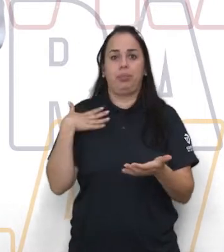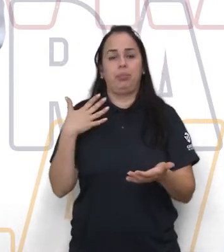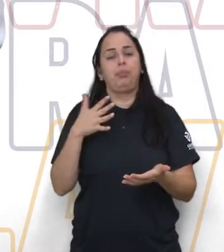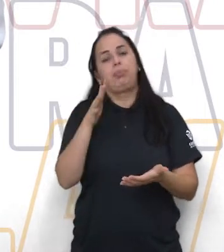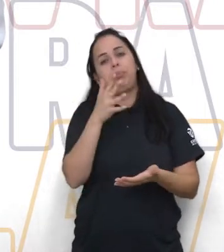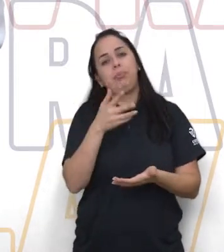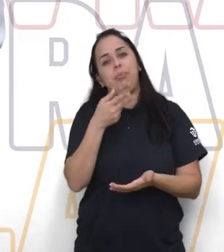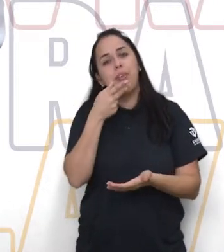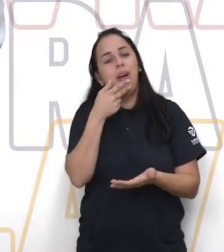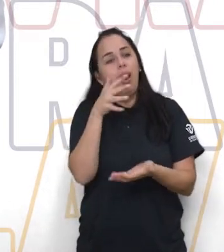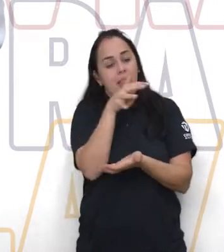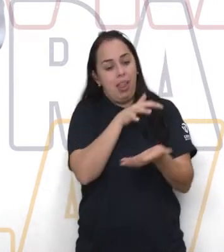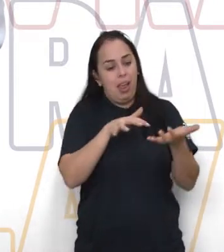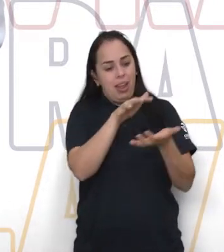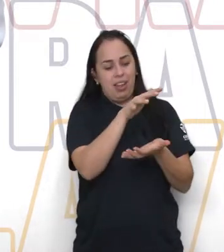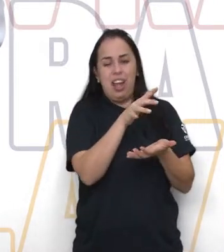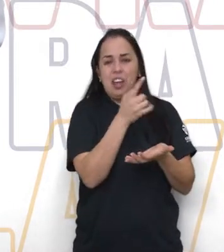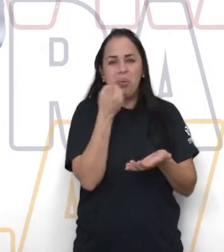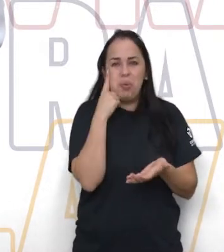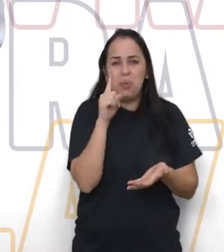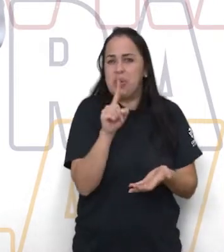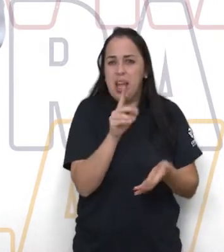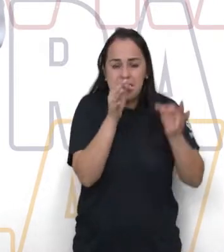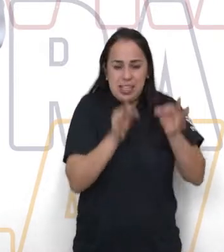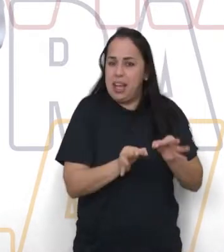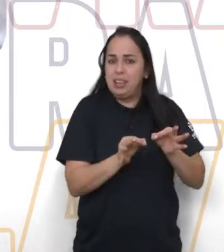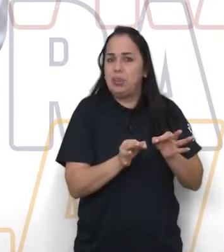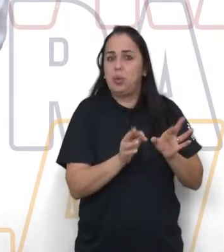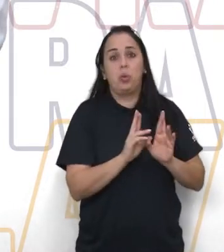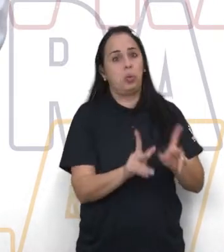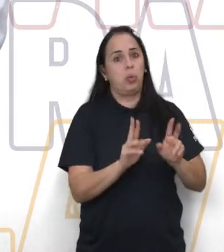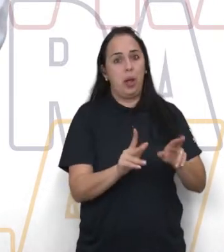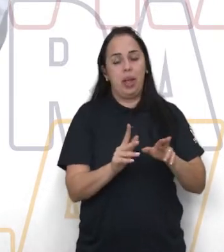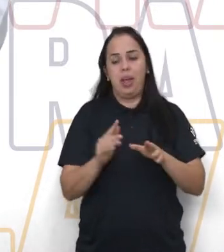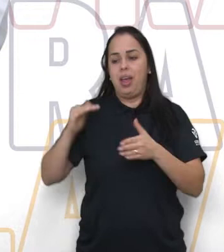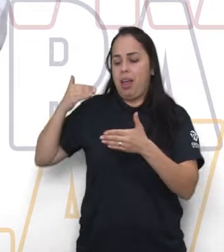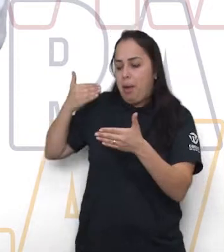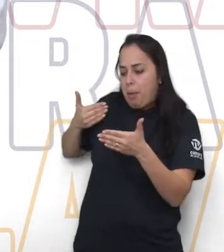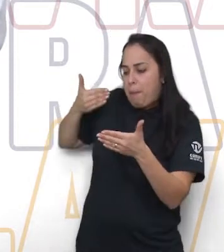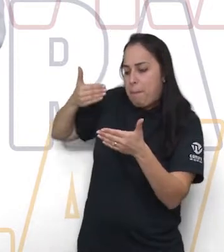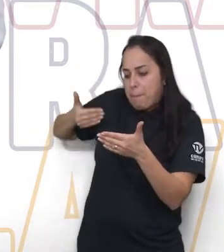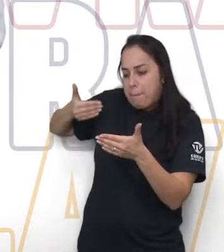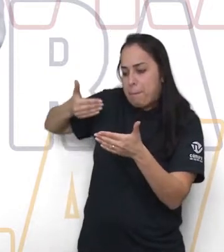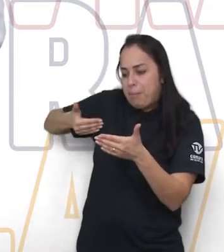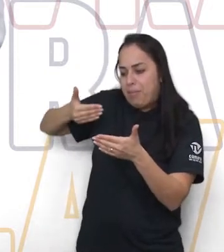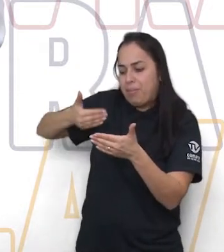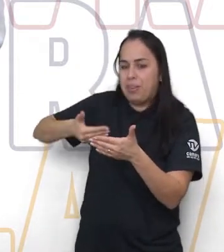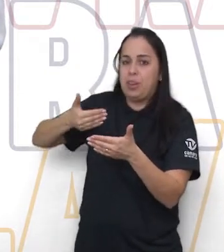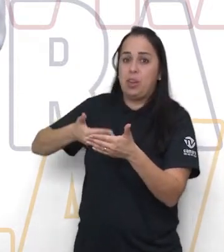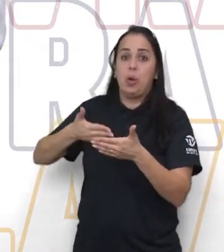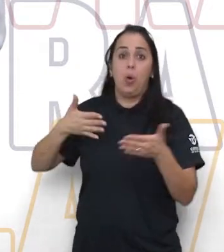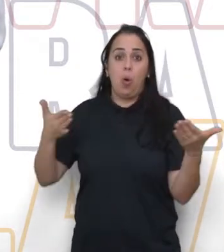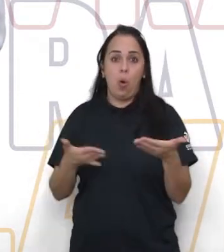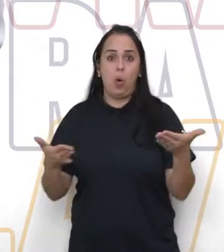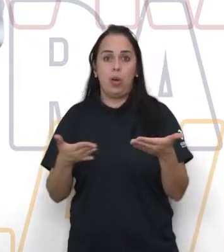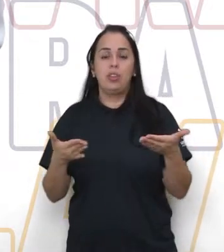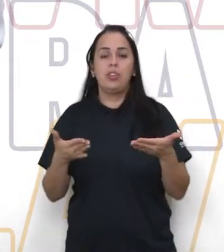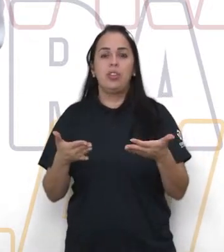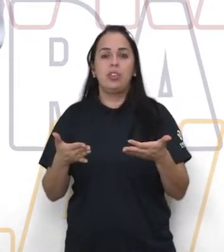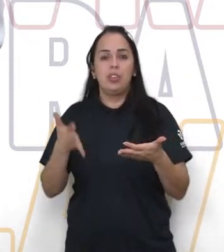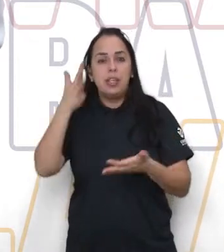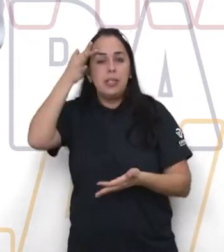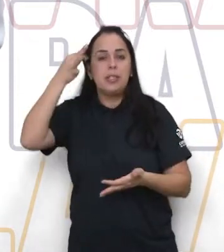das revoluções industriais elas não acontecem num dia e numa data né ela vai acontecendo com o tempo hoje e a certeza